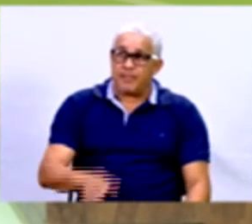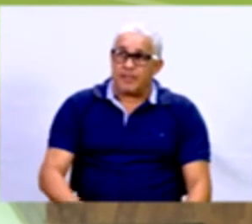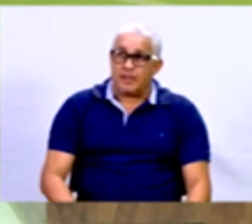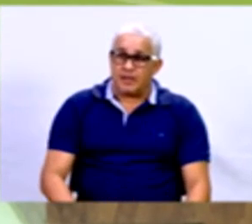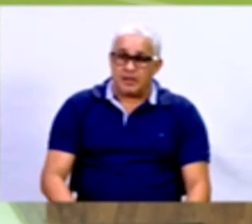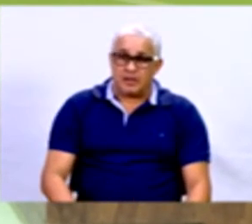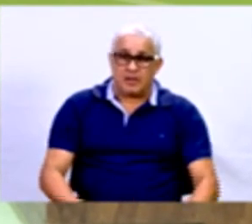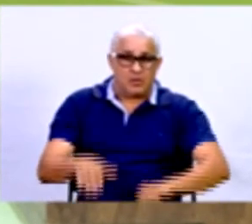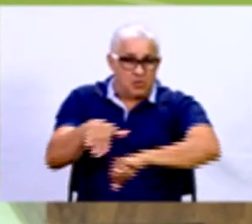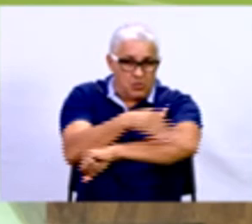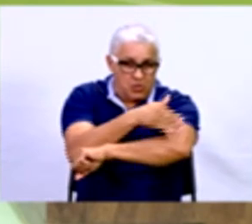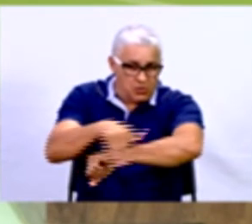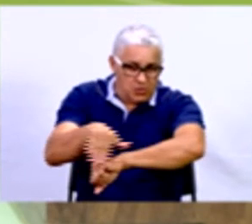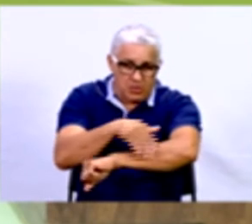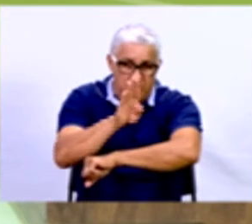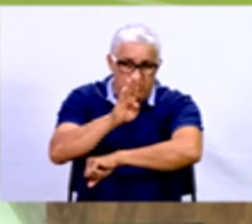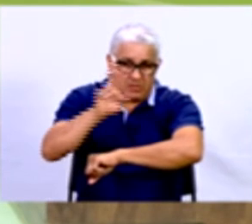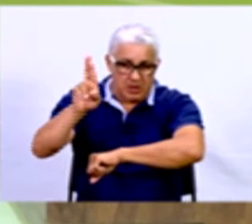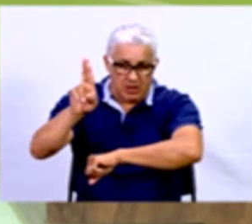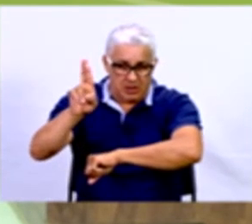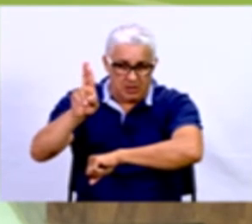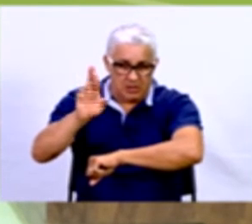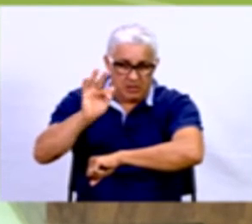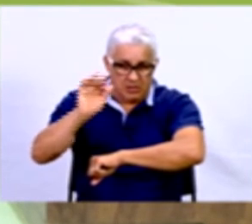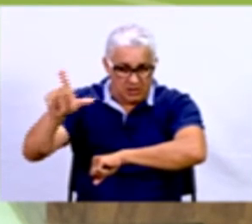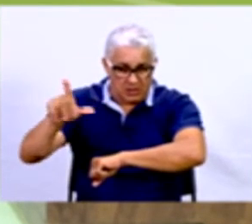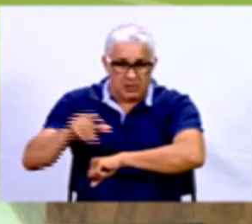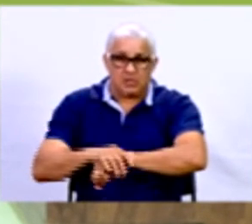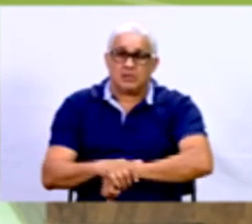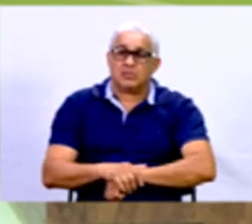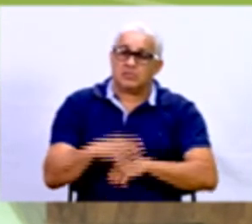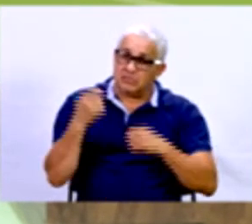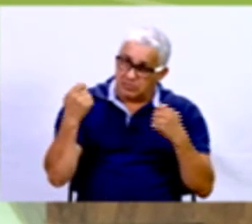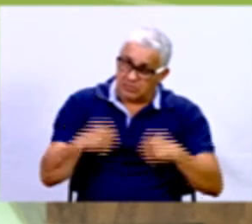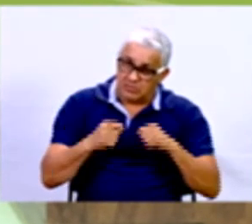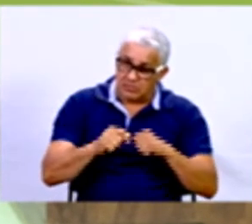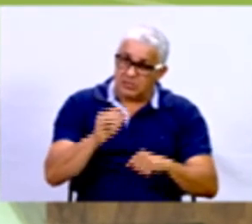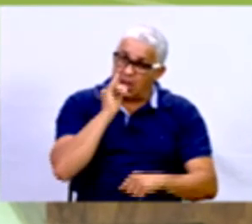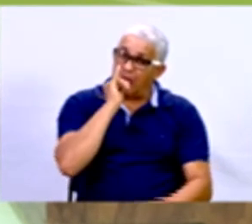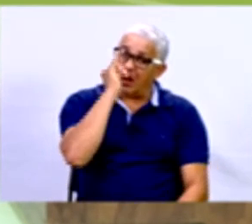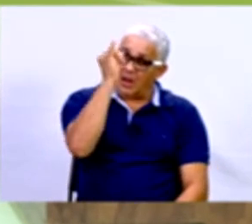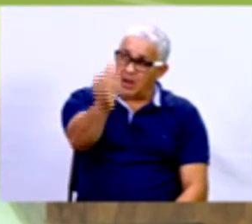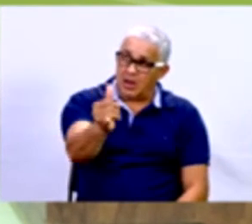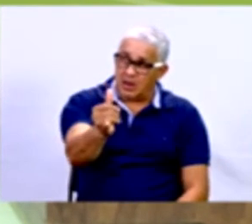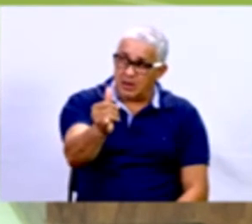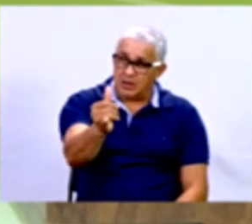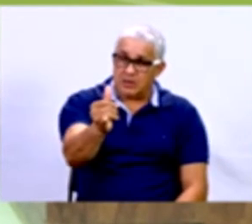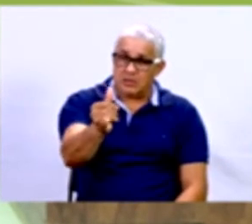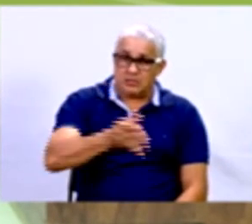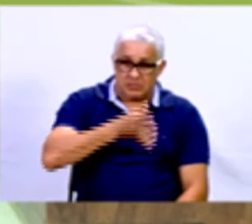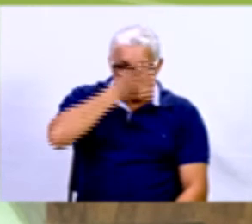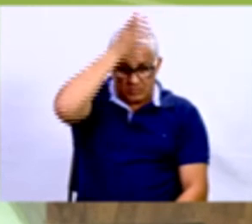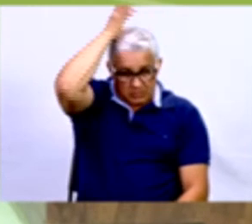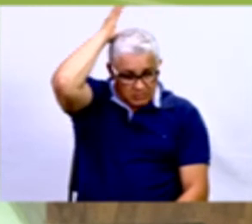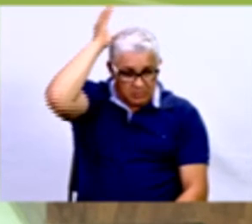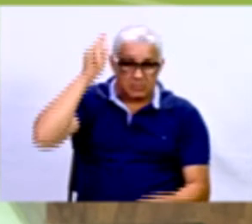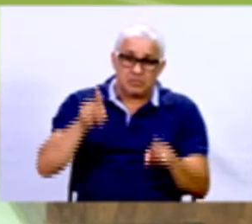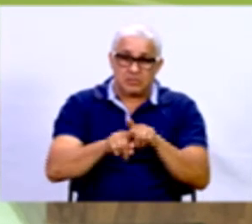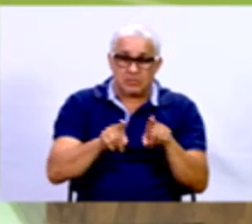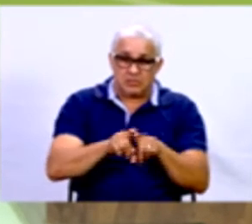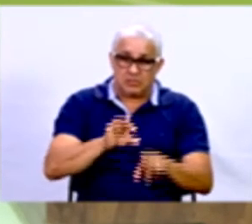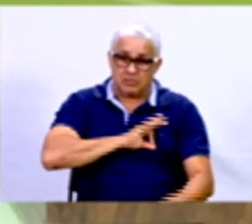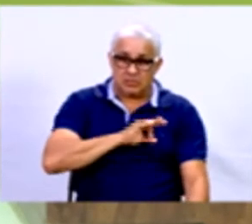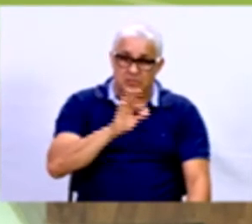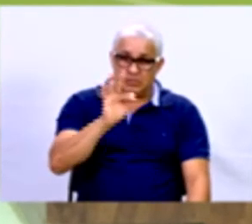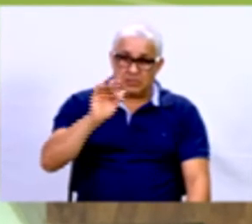numa rodovia federal, você deve comunicar os bombeiros e a Polícia